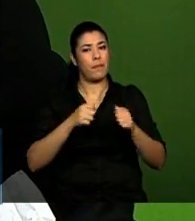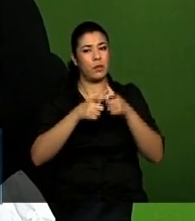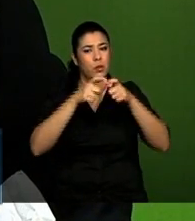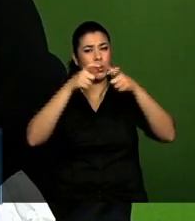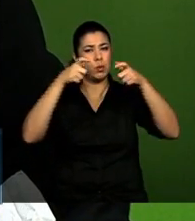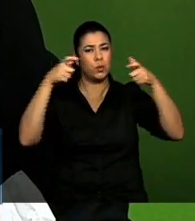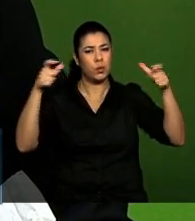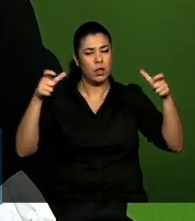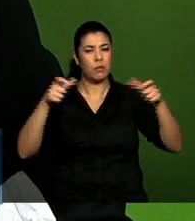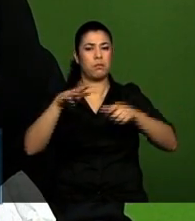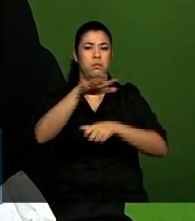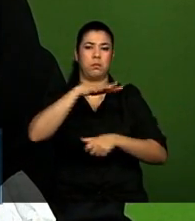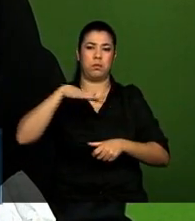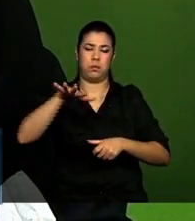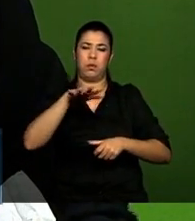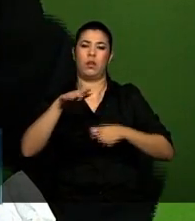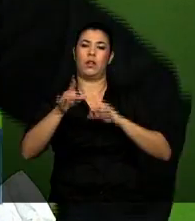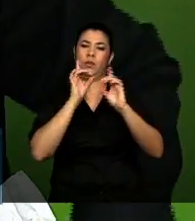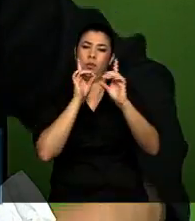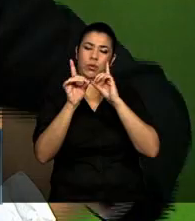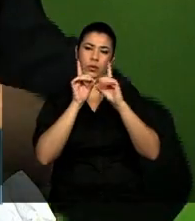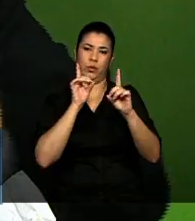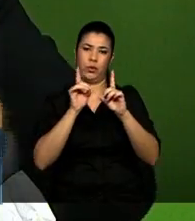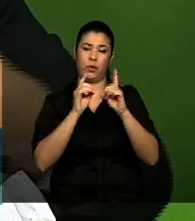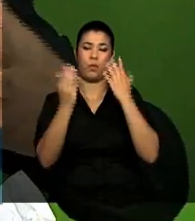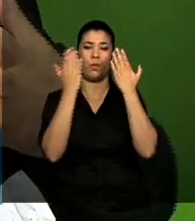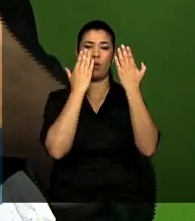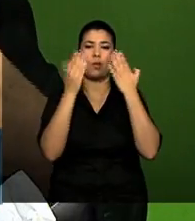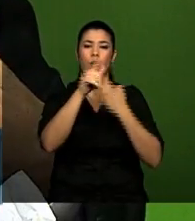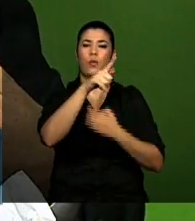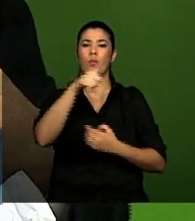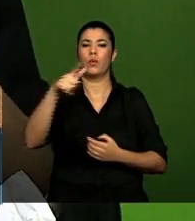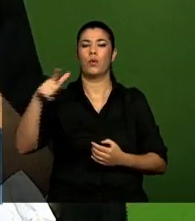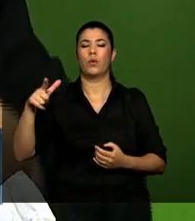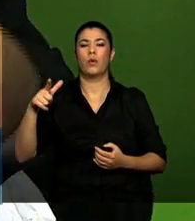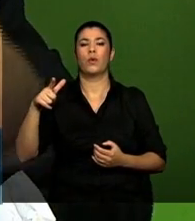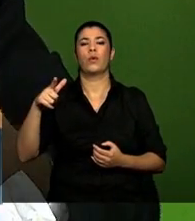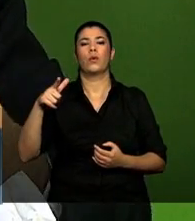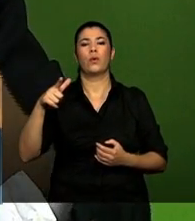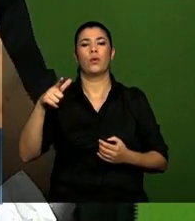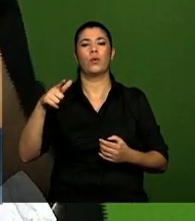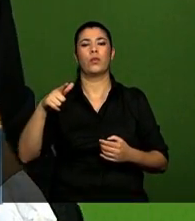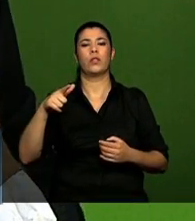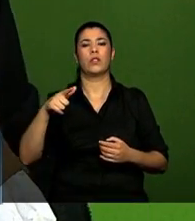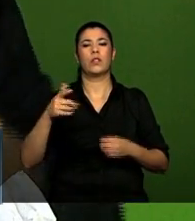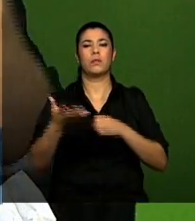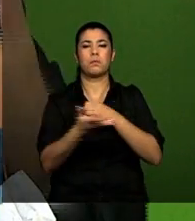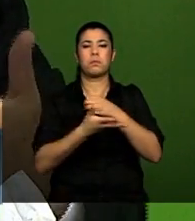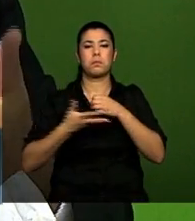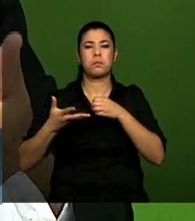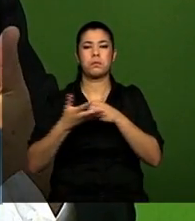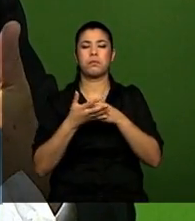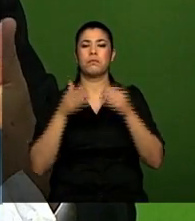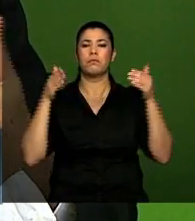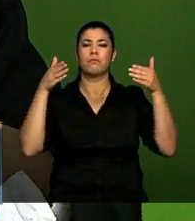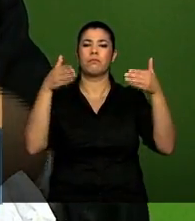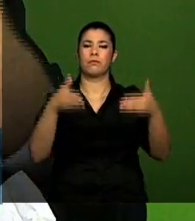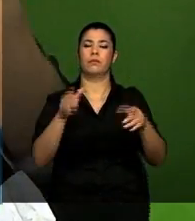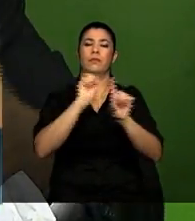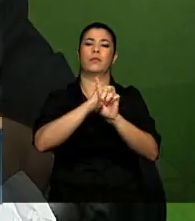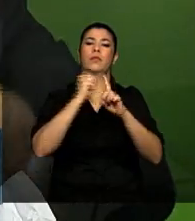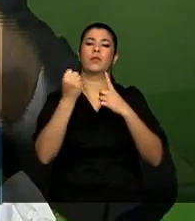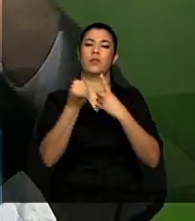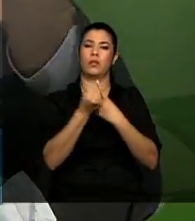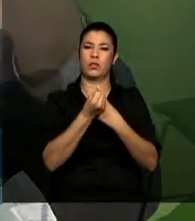espaço e em paralelo com toda a nossa nossa estrutura de participação social as